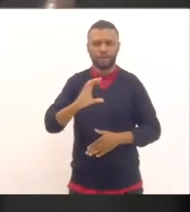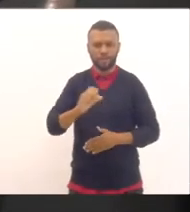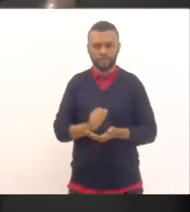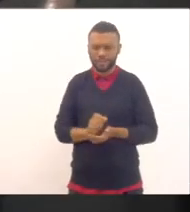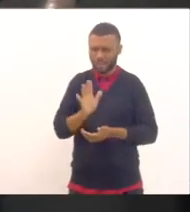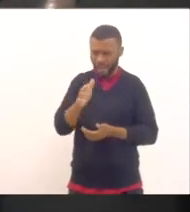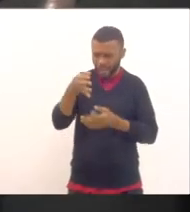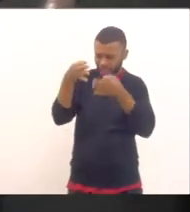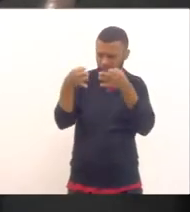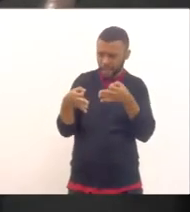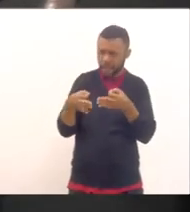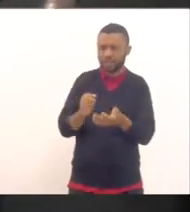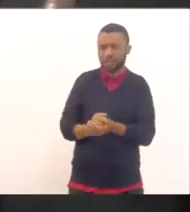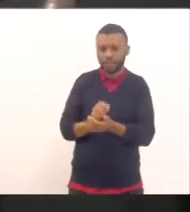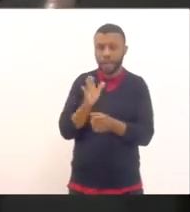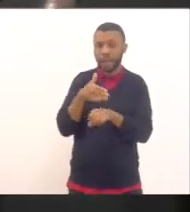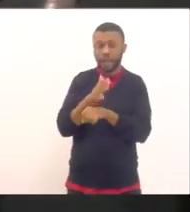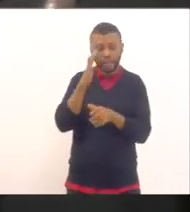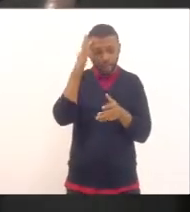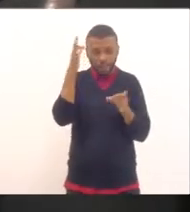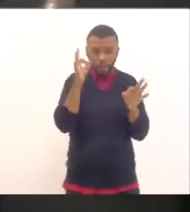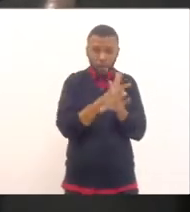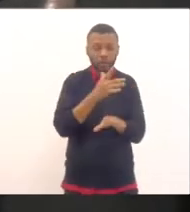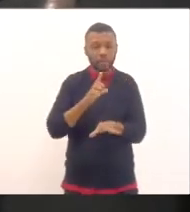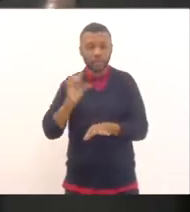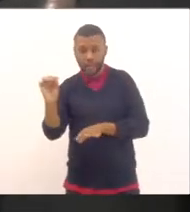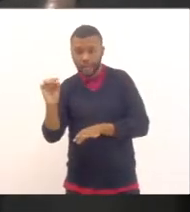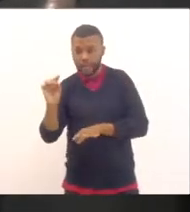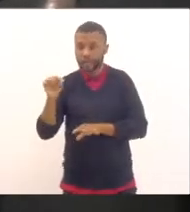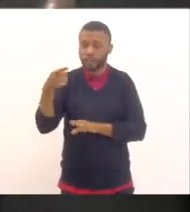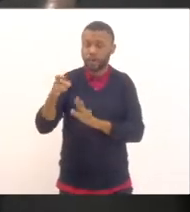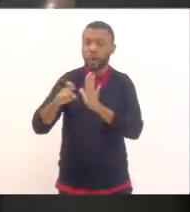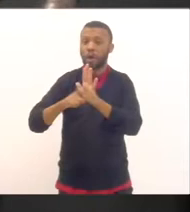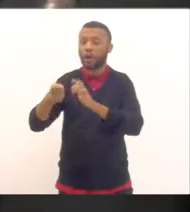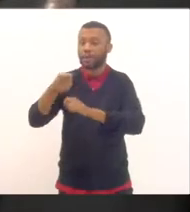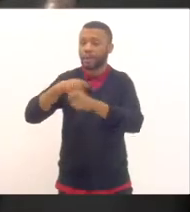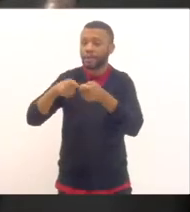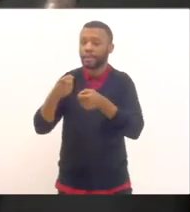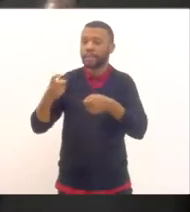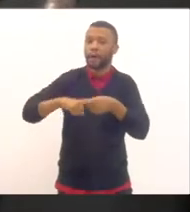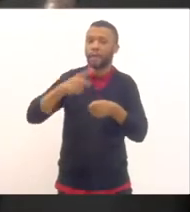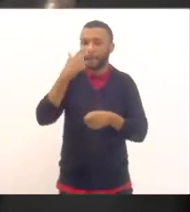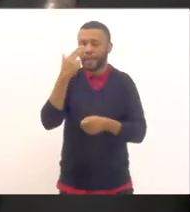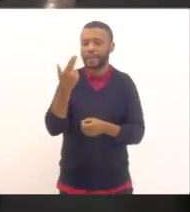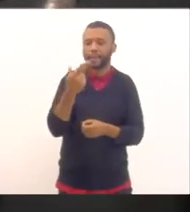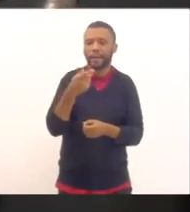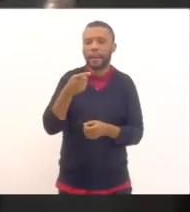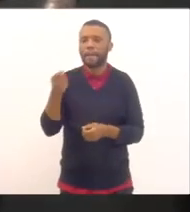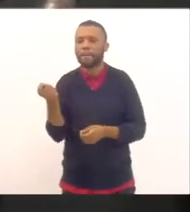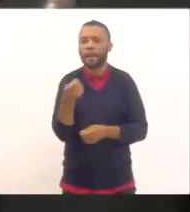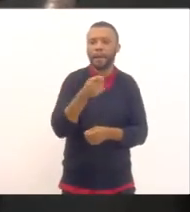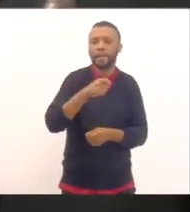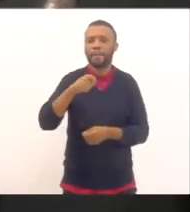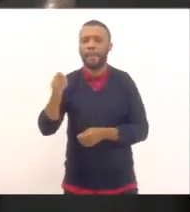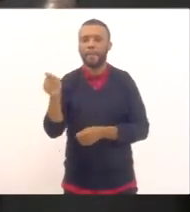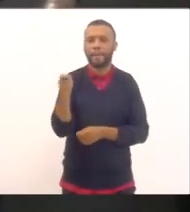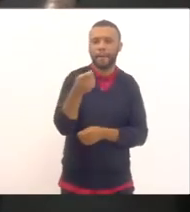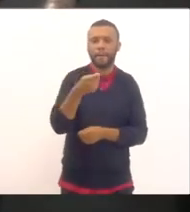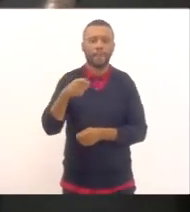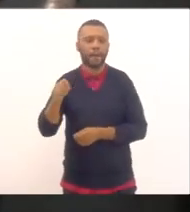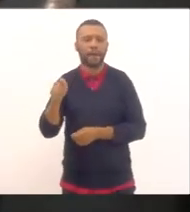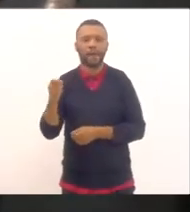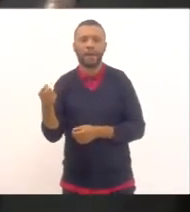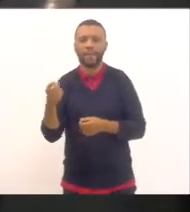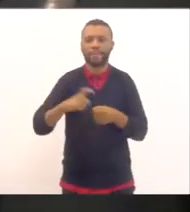é dessa forma entra resolve saia e depois do tráfico volta é porque parece até um ping-pong vai e volta né que a polícia